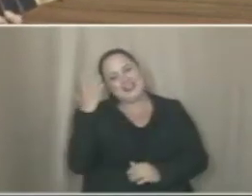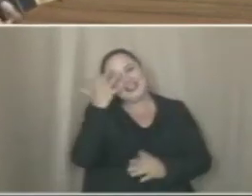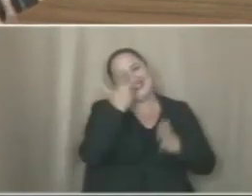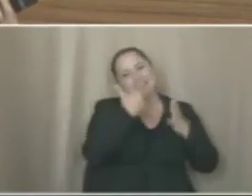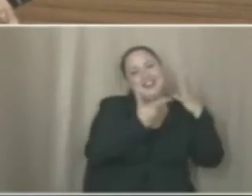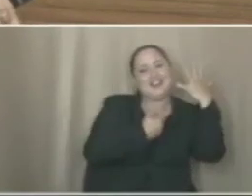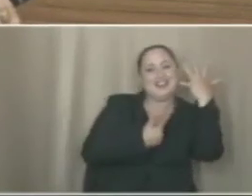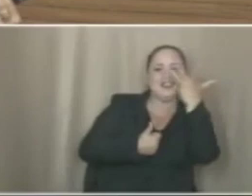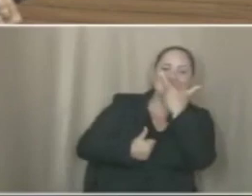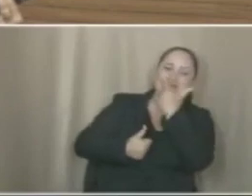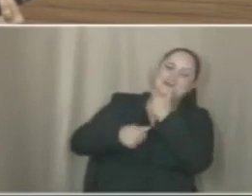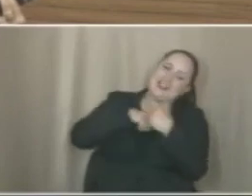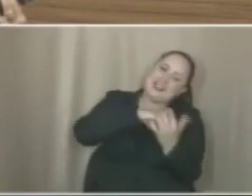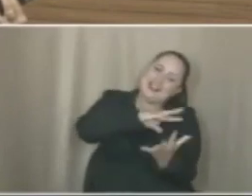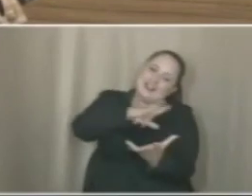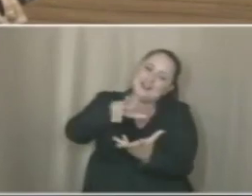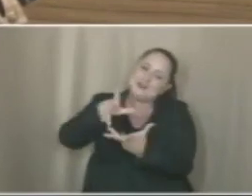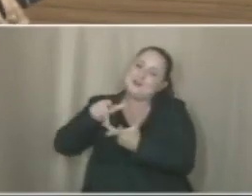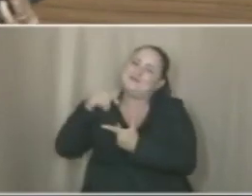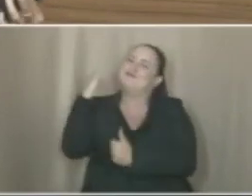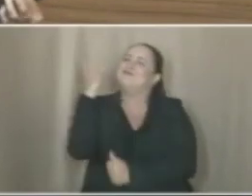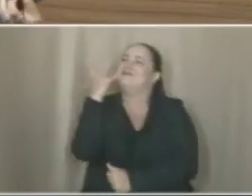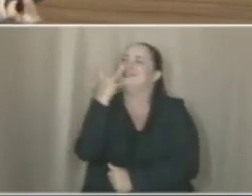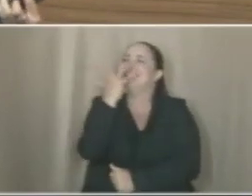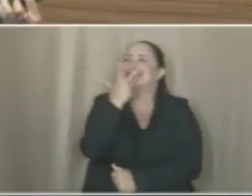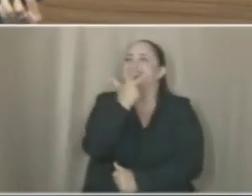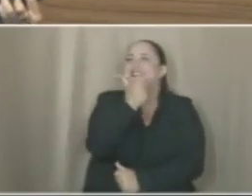este mundo é lindo, não há